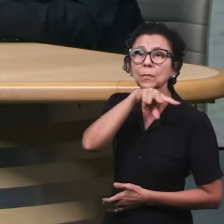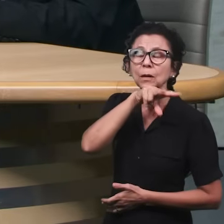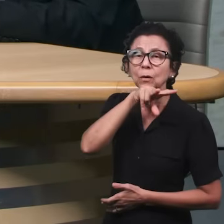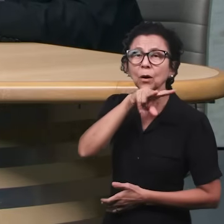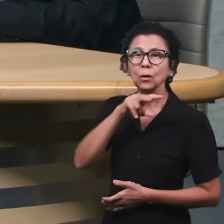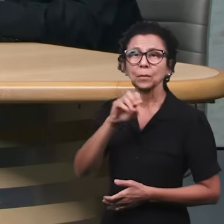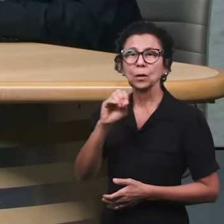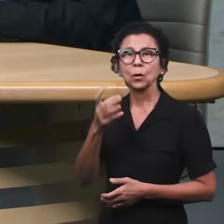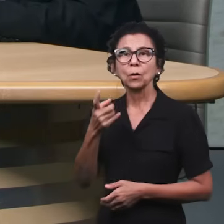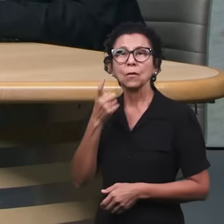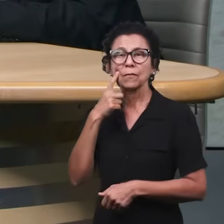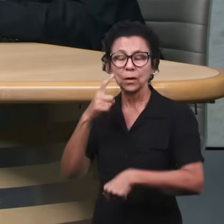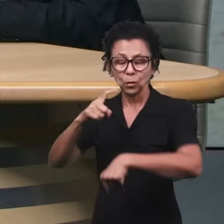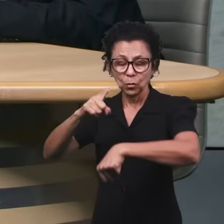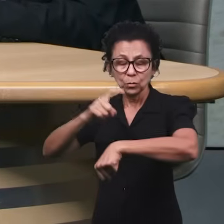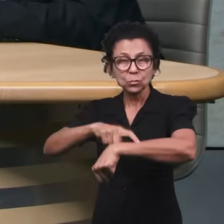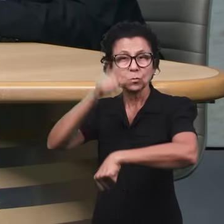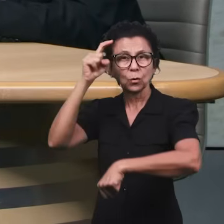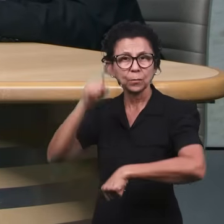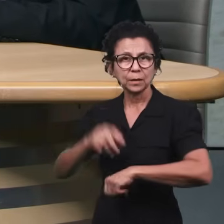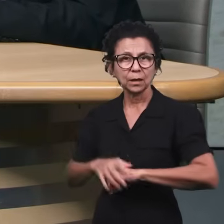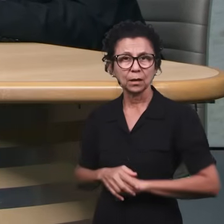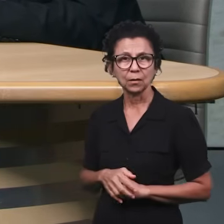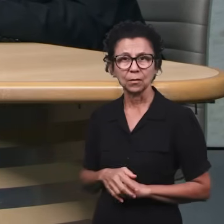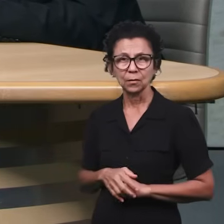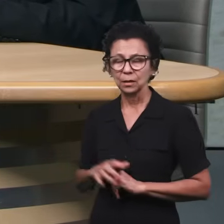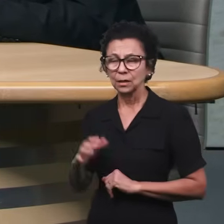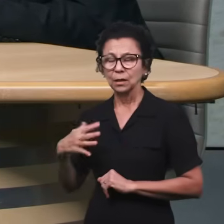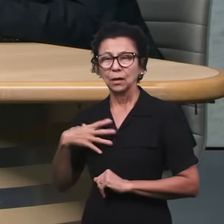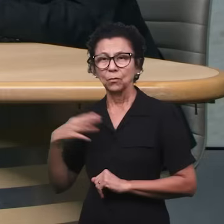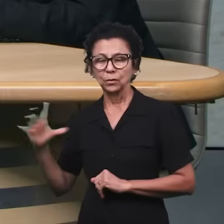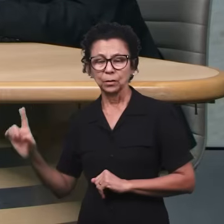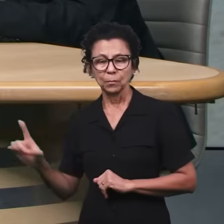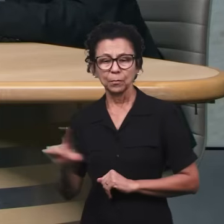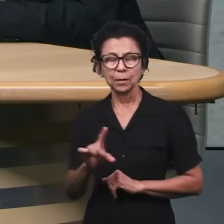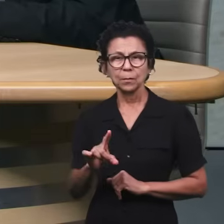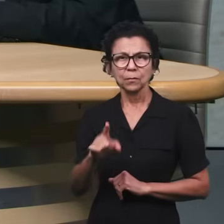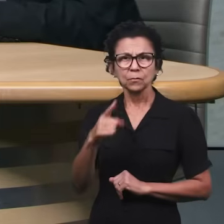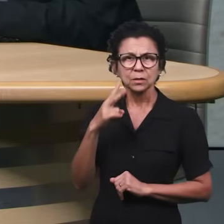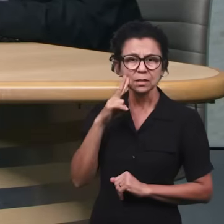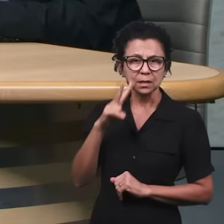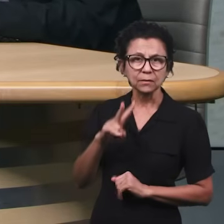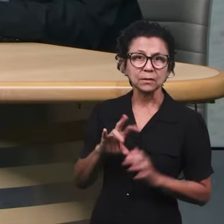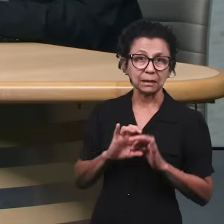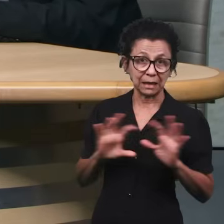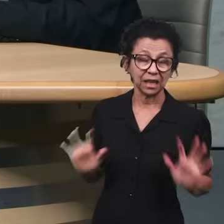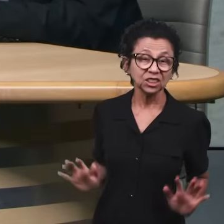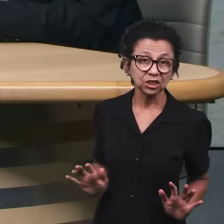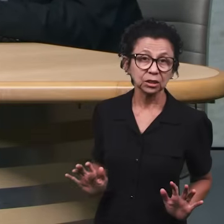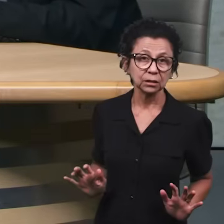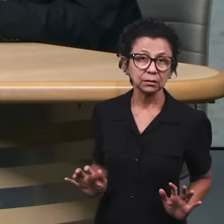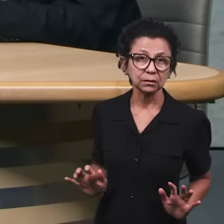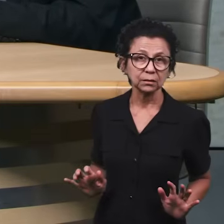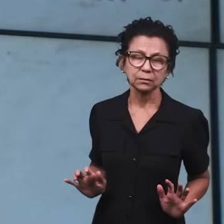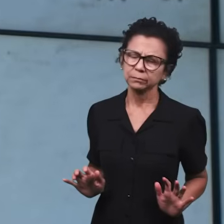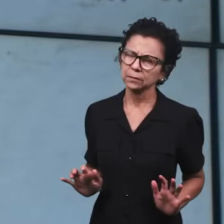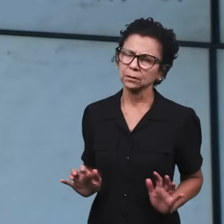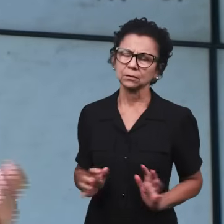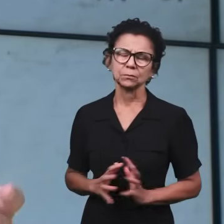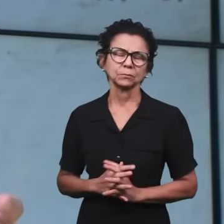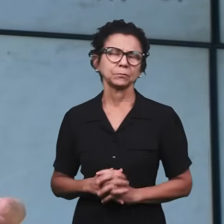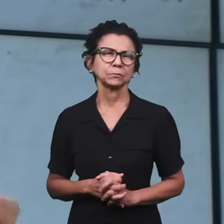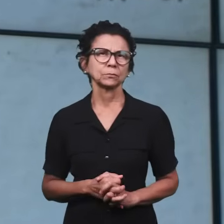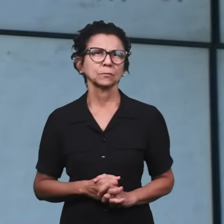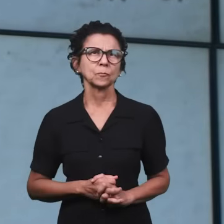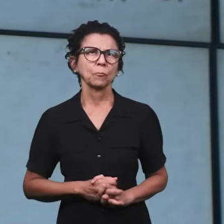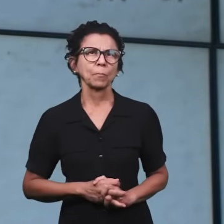também nós podíamos falar nesse início, o texto traz essa ideia que ninguém faria isso de propósito. Ah, é verdade. Né? Muito bom. Assim, um pai